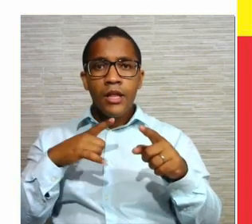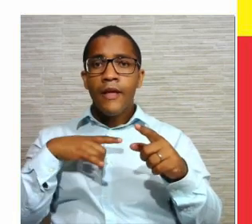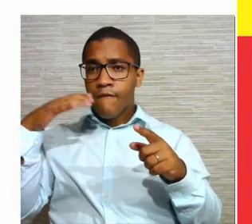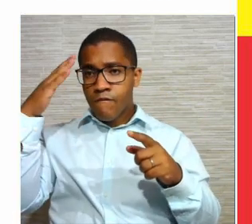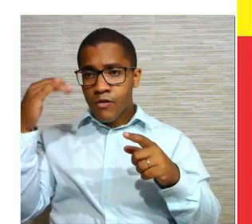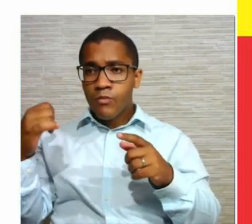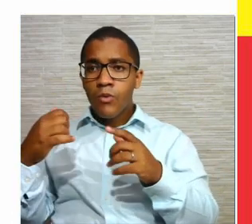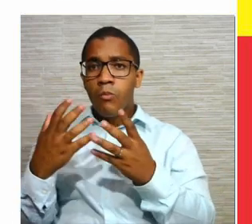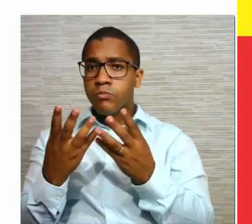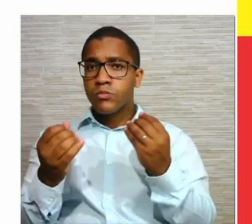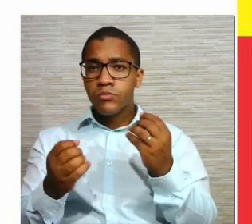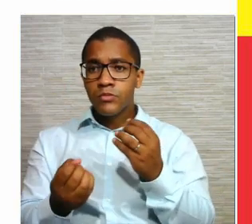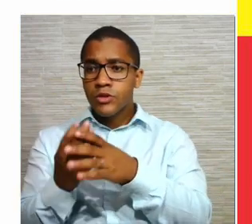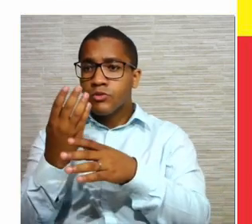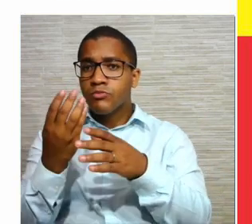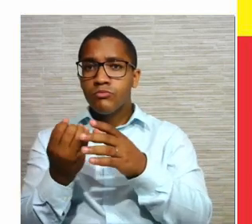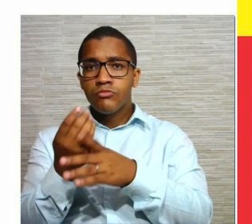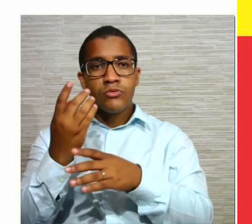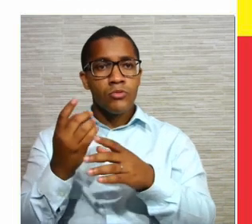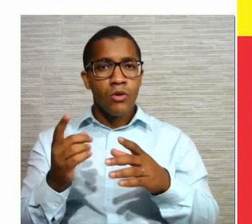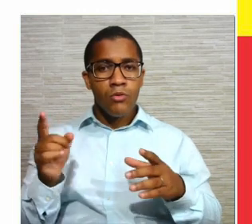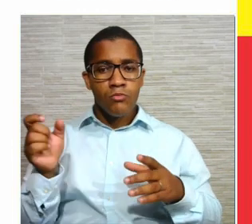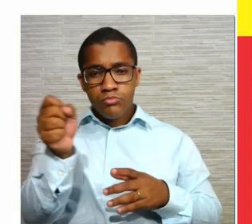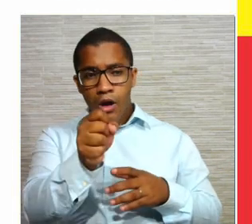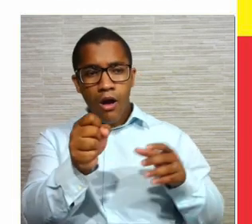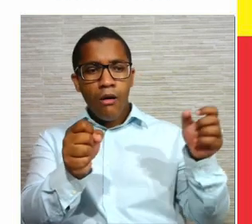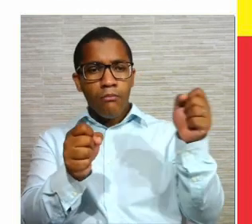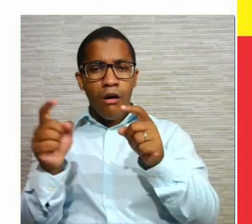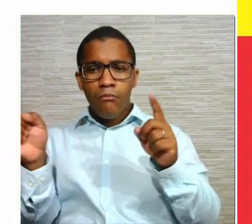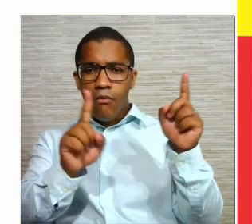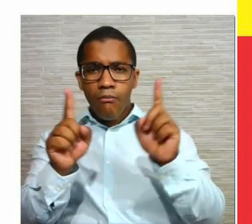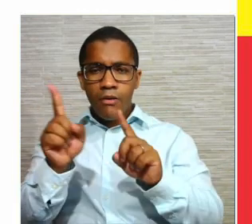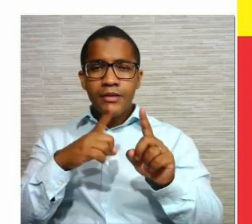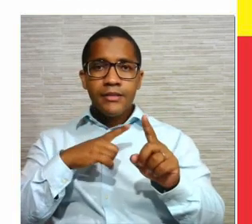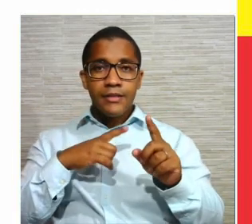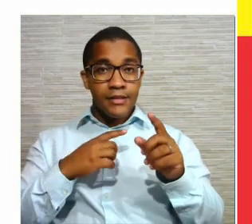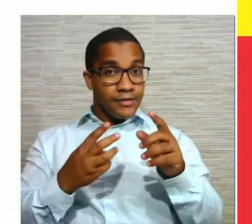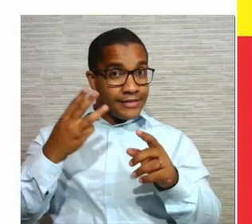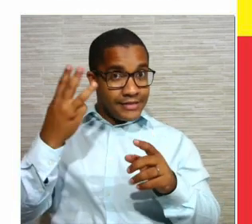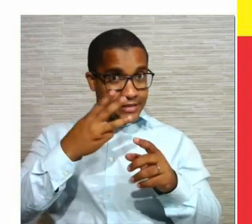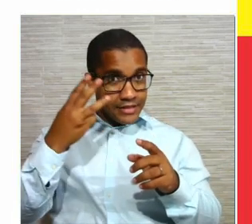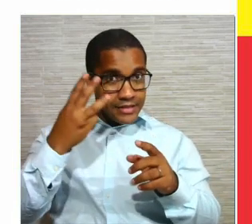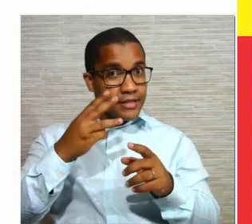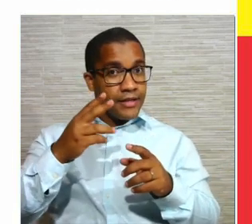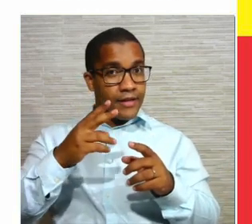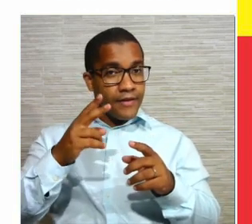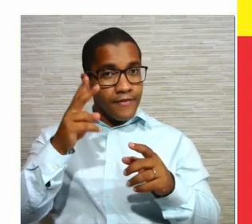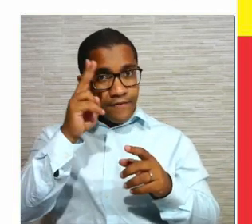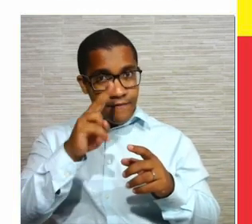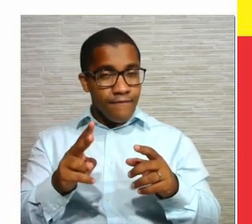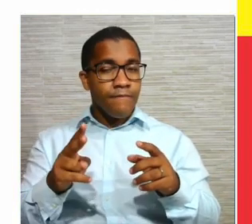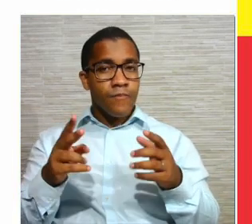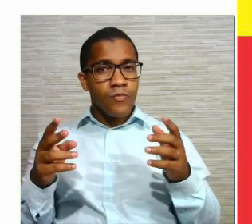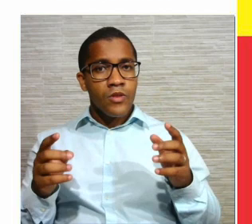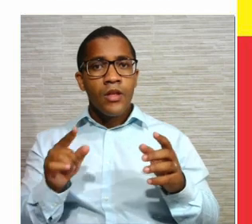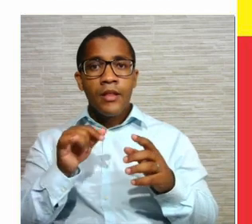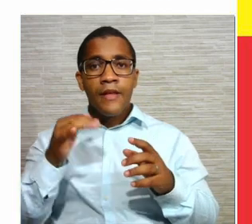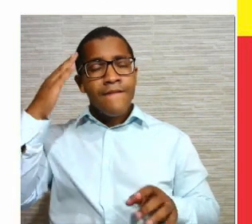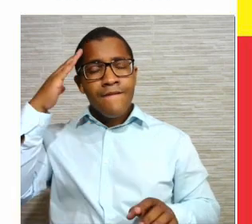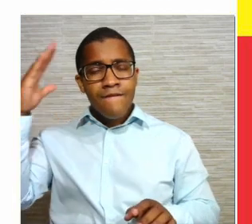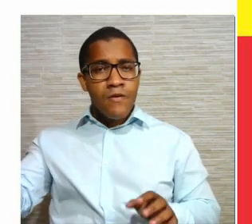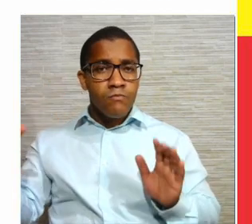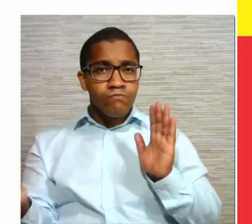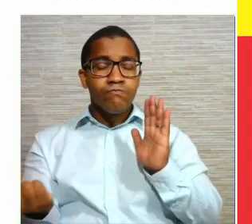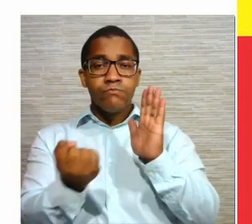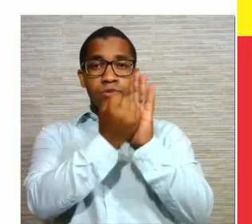muitos artistas. O festival, e foi na terceira edição do Festival da Música Popular que aconteceu o mais